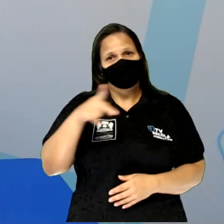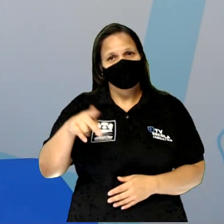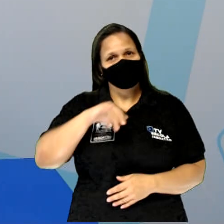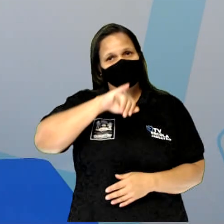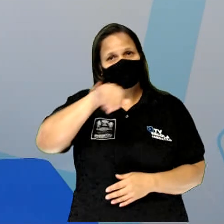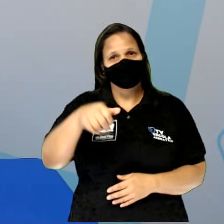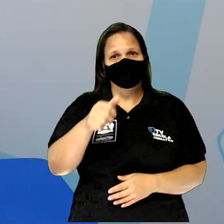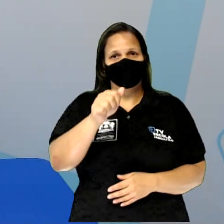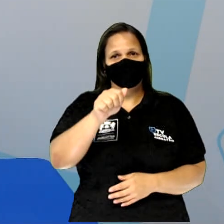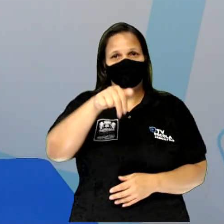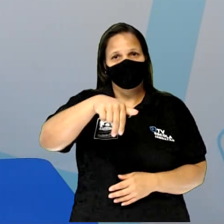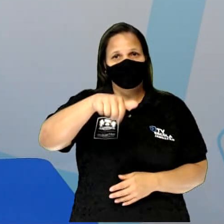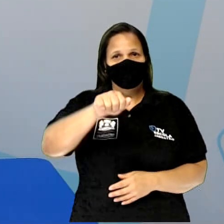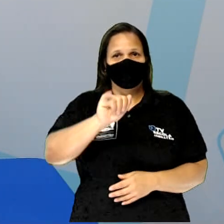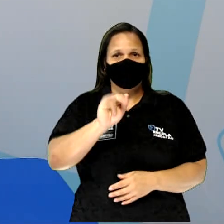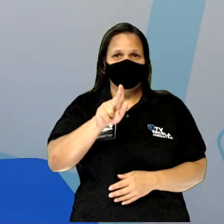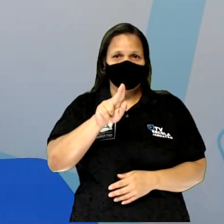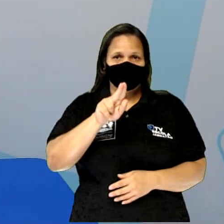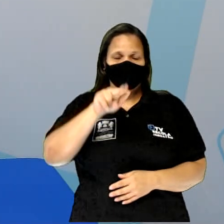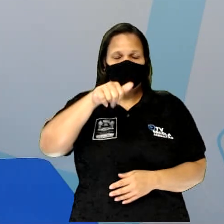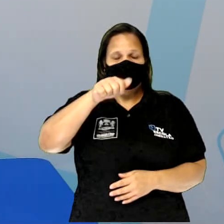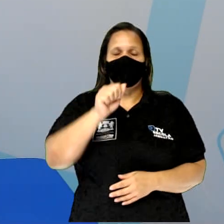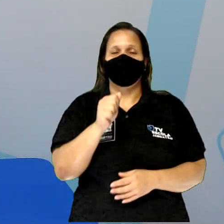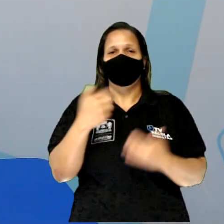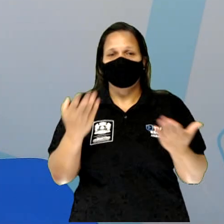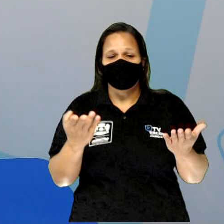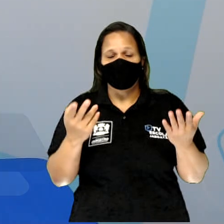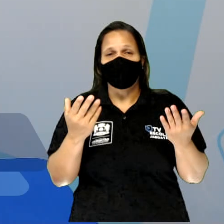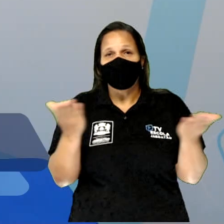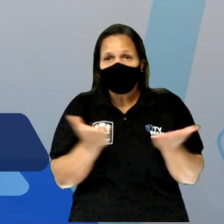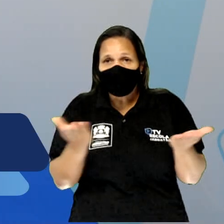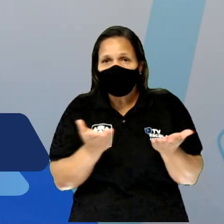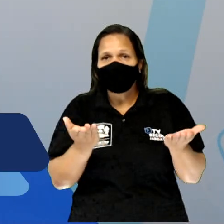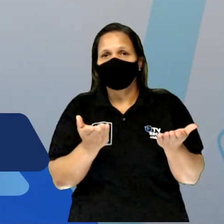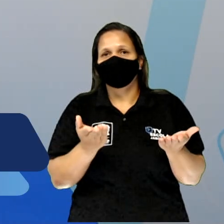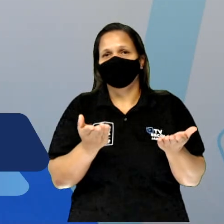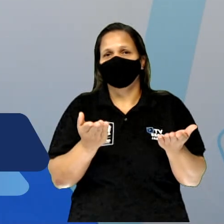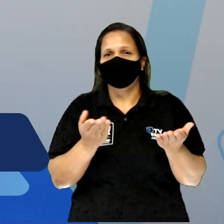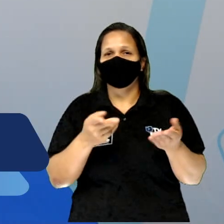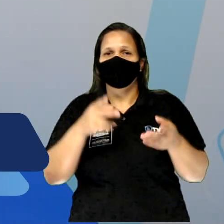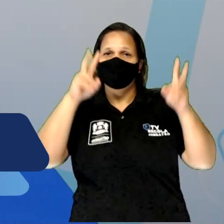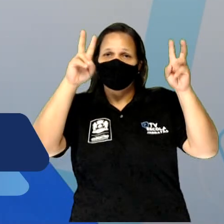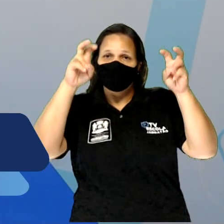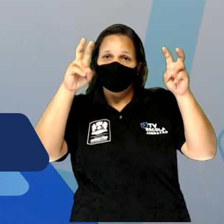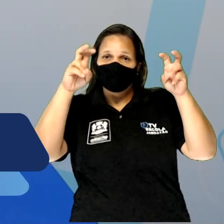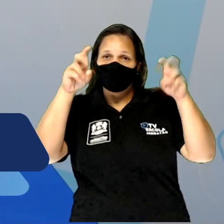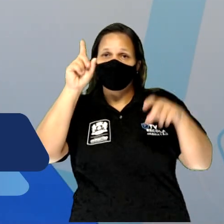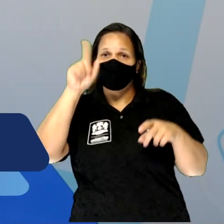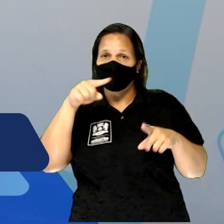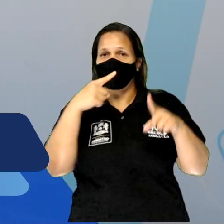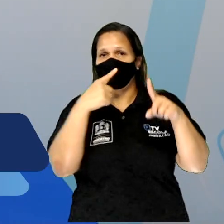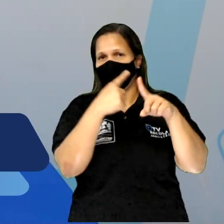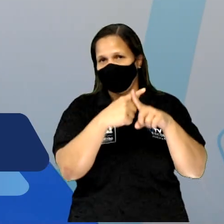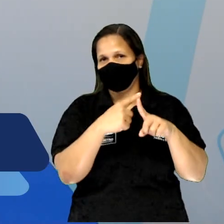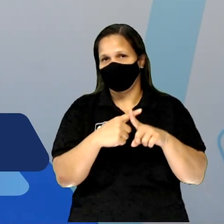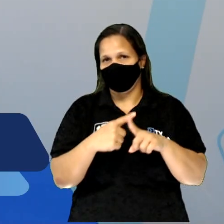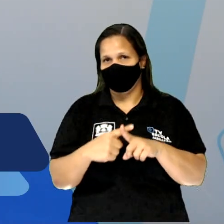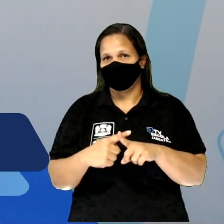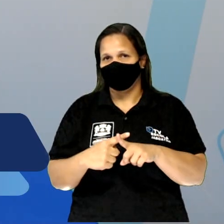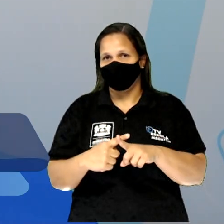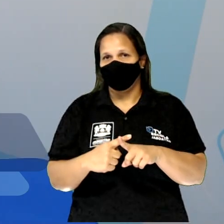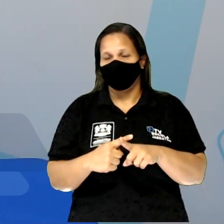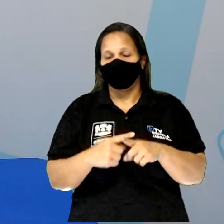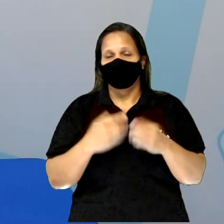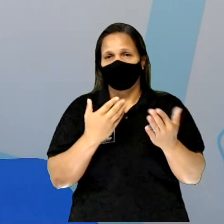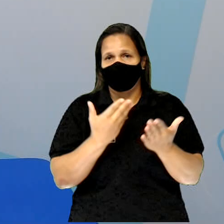nós vamos falar como vamos resolver multiplicações estão preparados para nossa aula de hoje